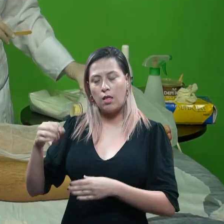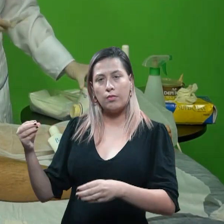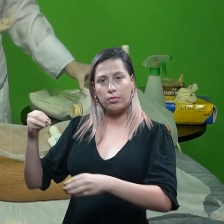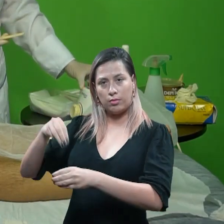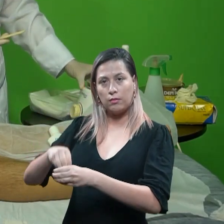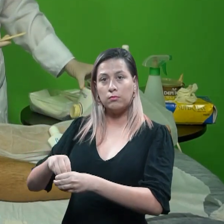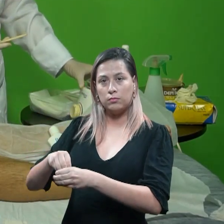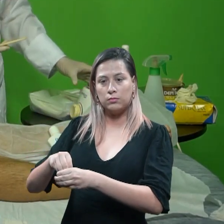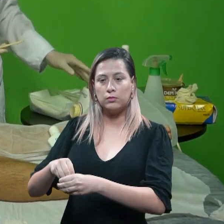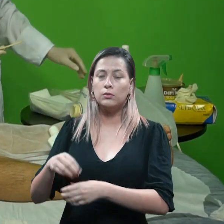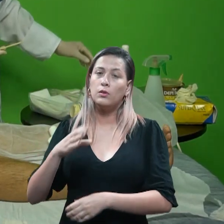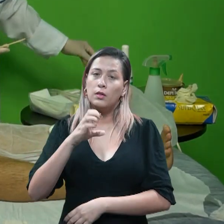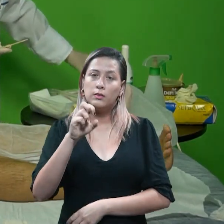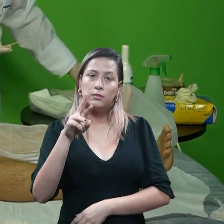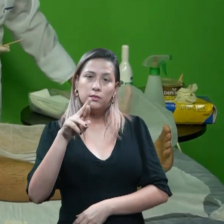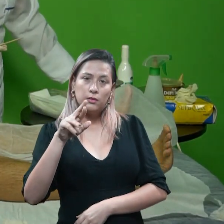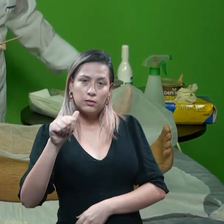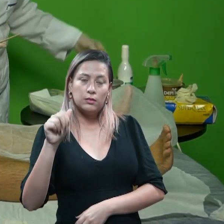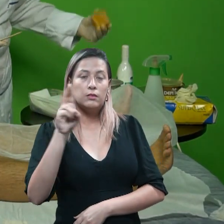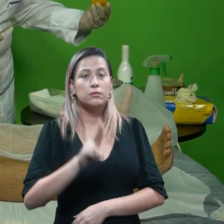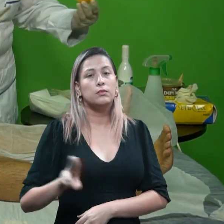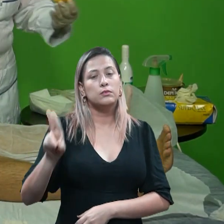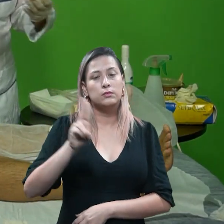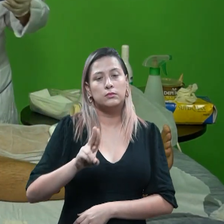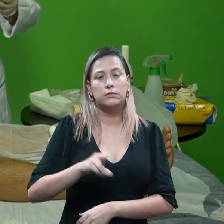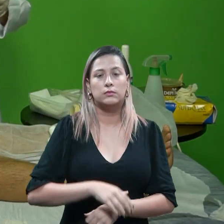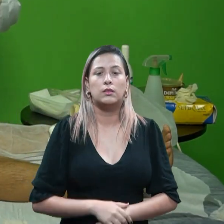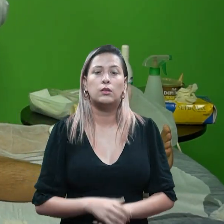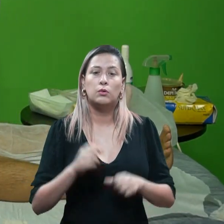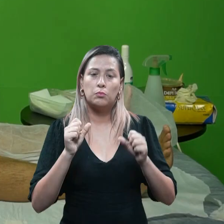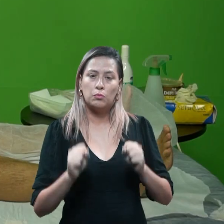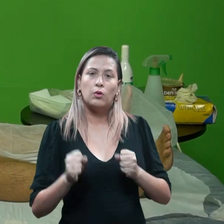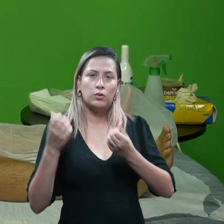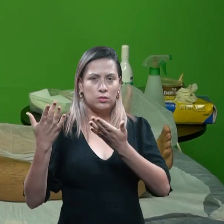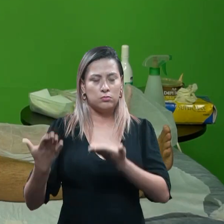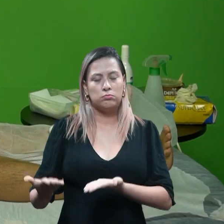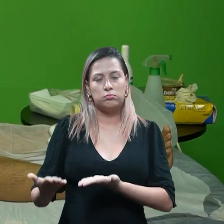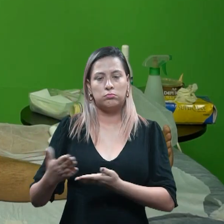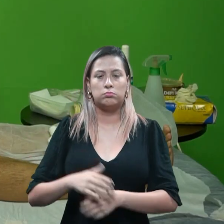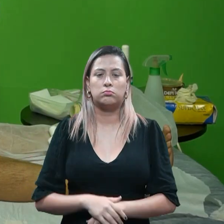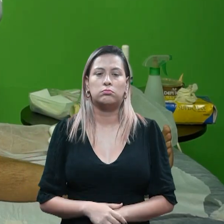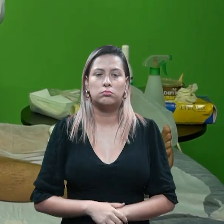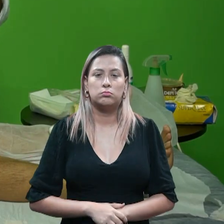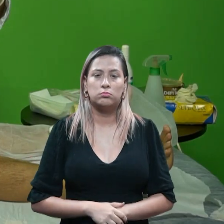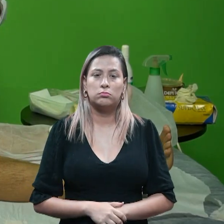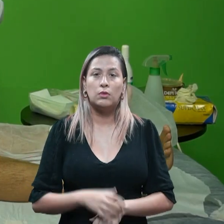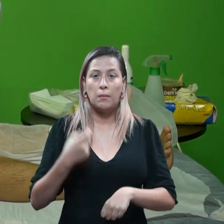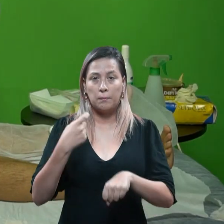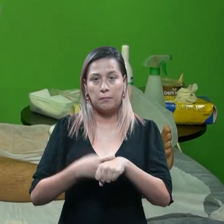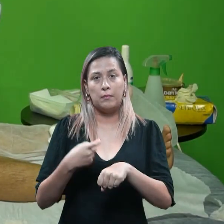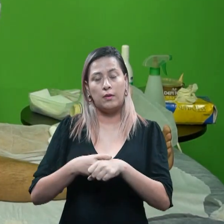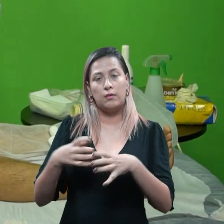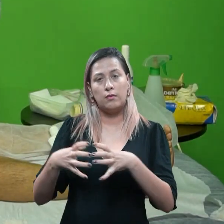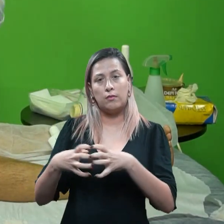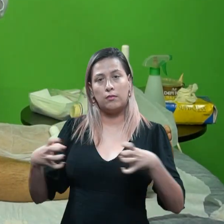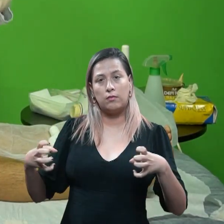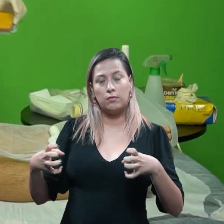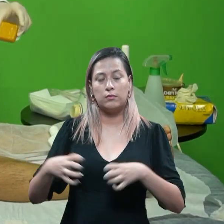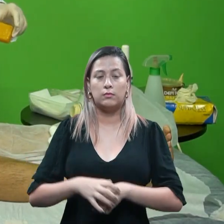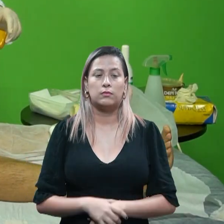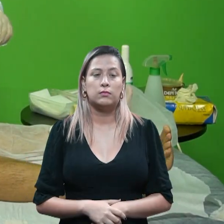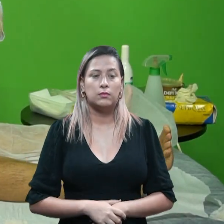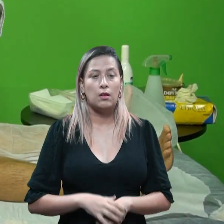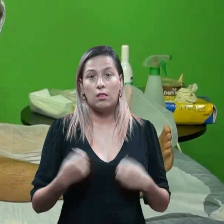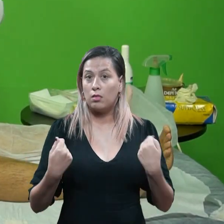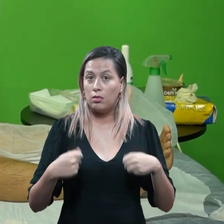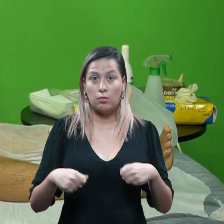a cera que eu vou utilizar. Eu poderia utilizar essa aqui, essa é uma cera elástica, certo? Ela não